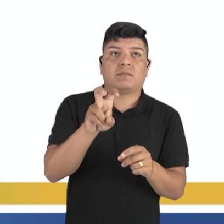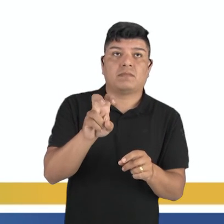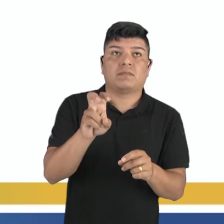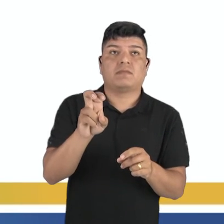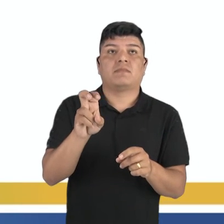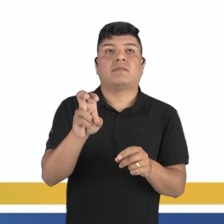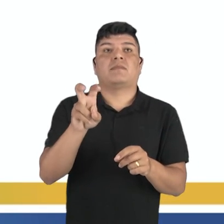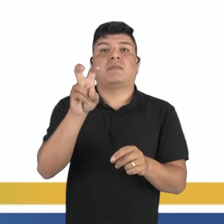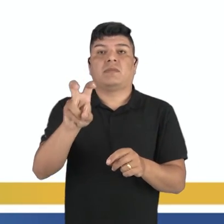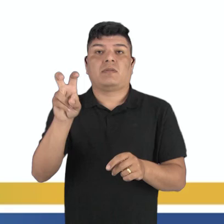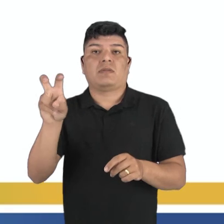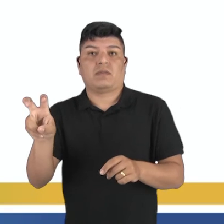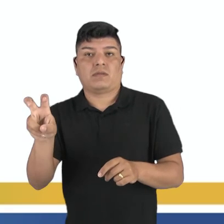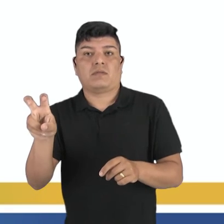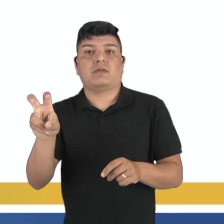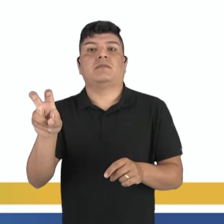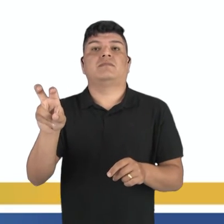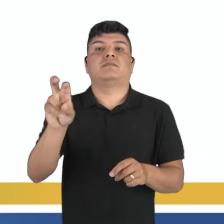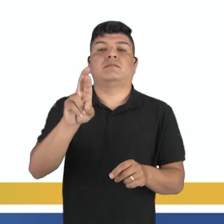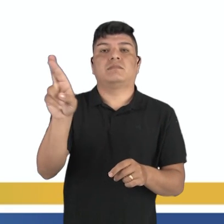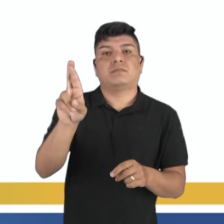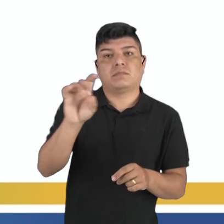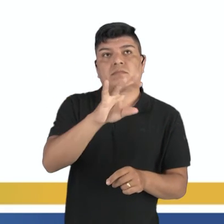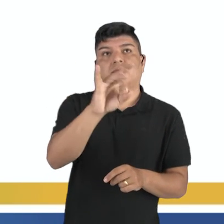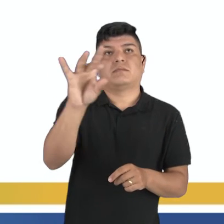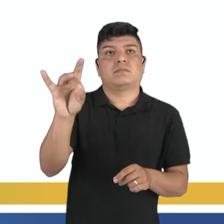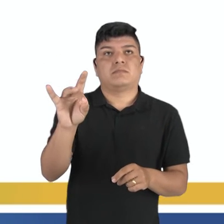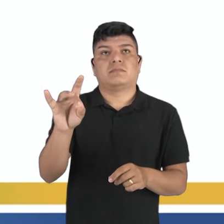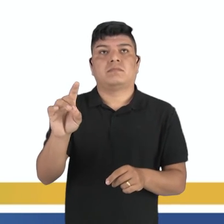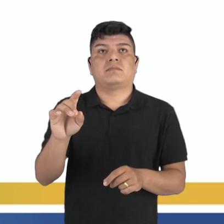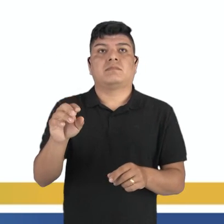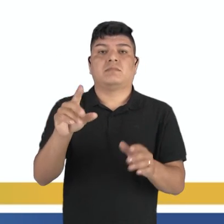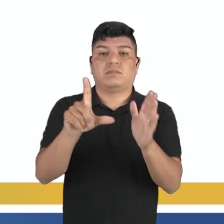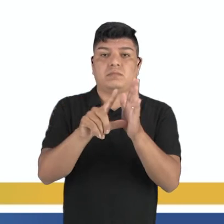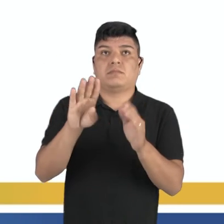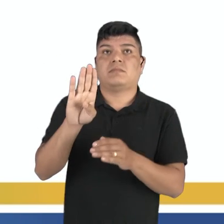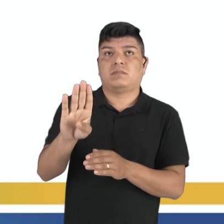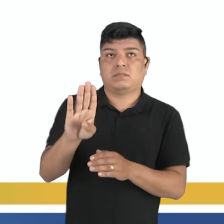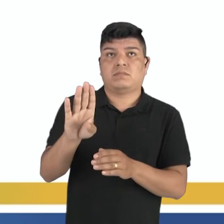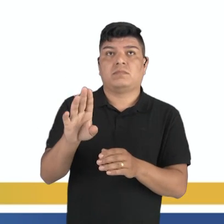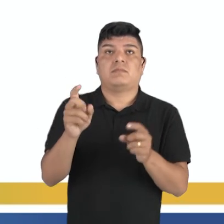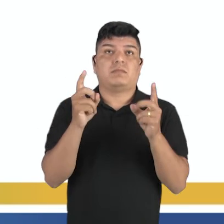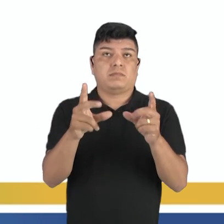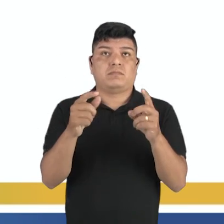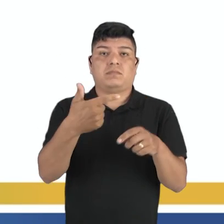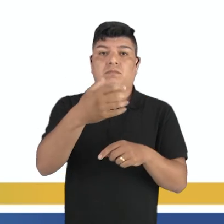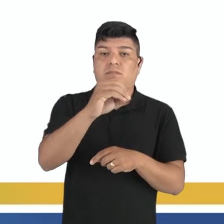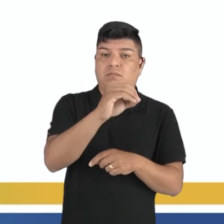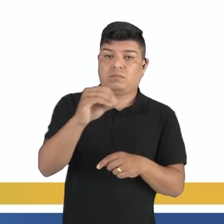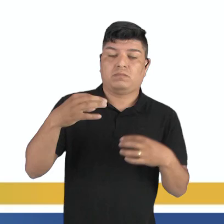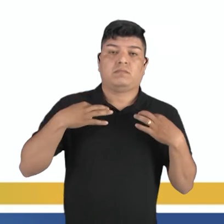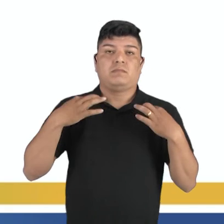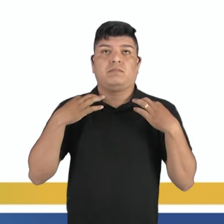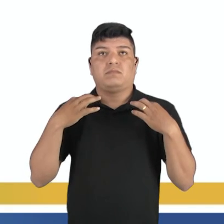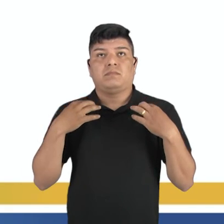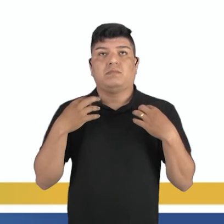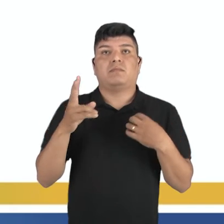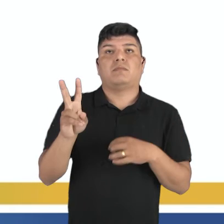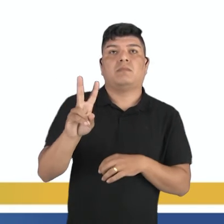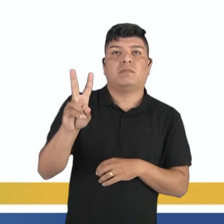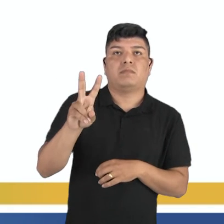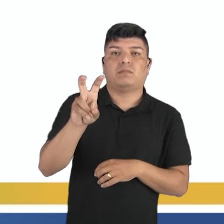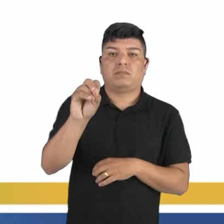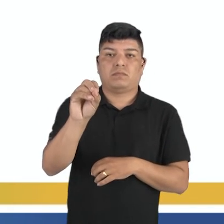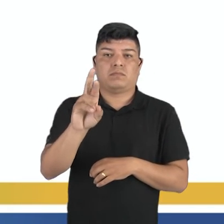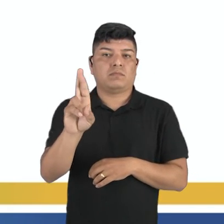55 cada. E para a loja B, ele vendeu 200 camisas, né, a R$ 50 cada. A gente quer saber aí qual o lucro médio de Gabriel